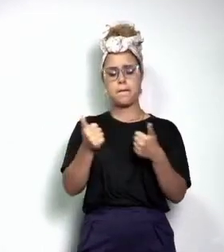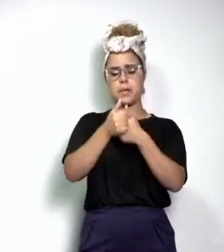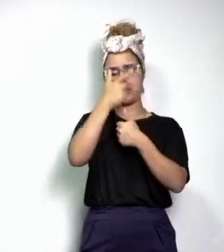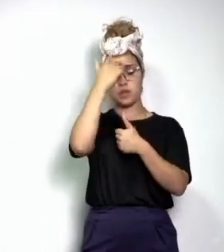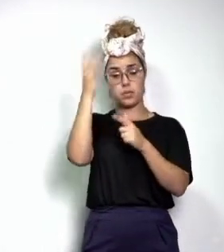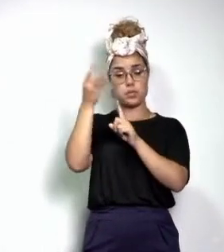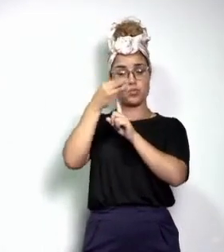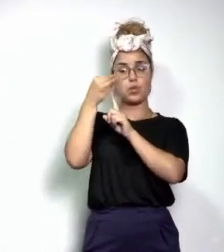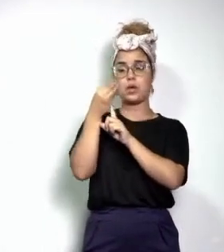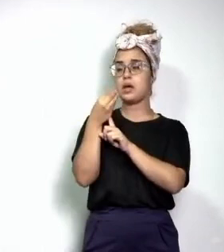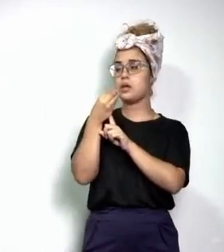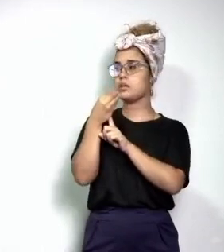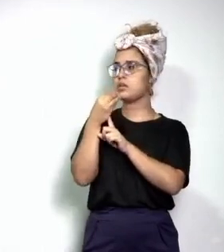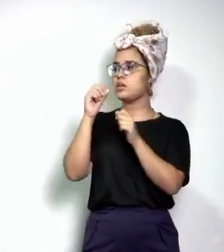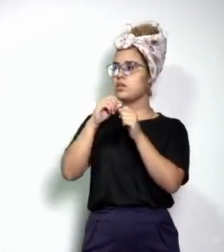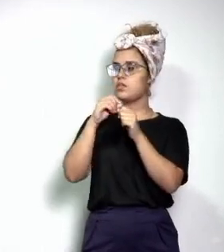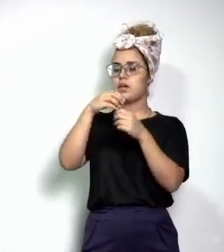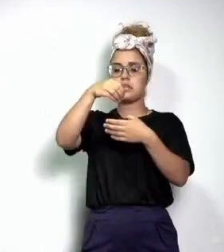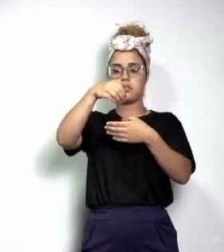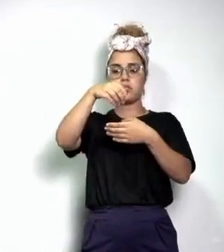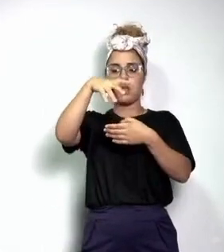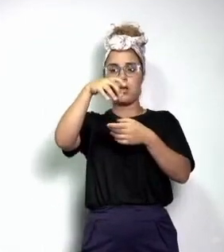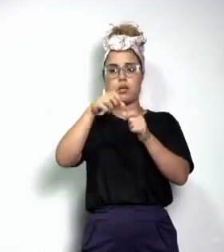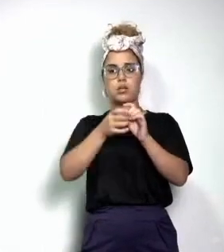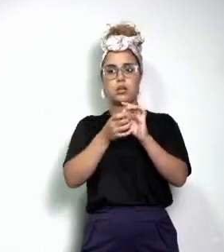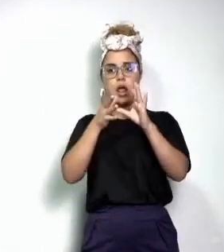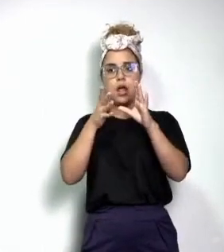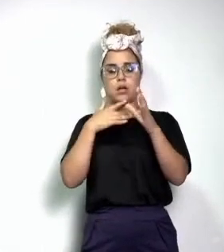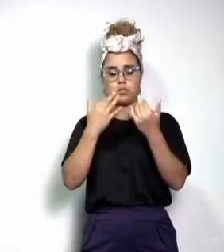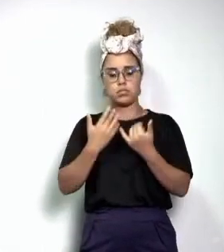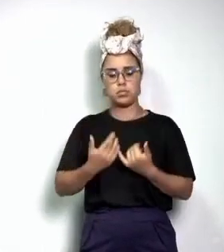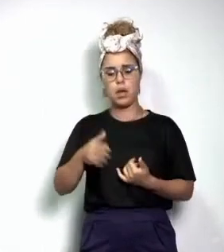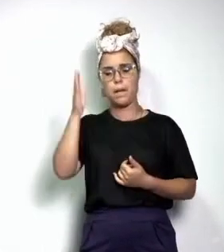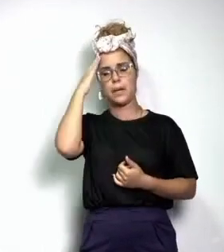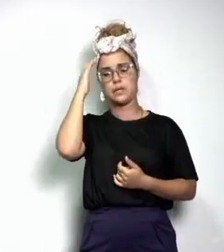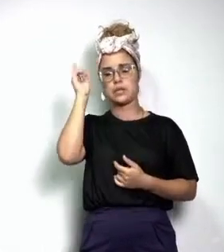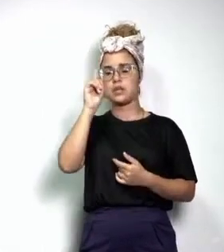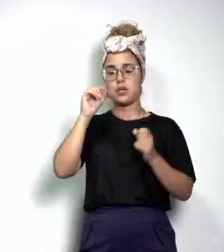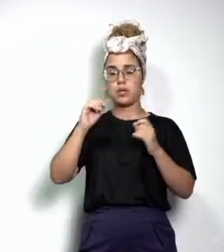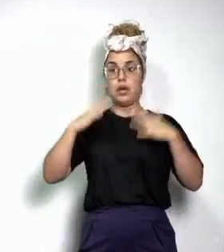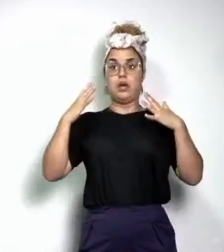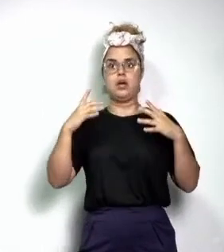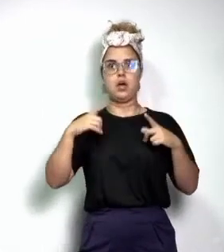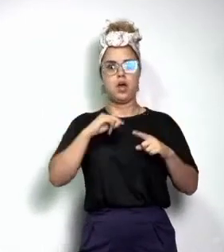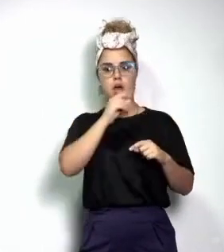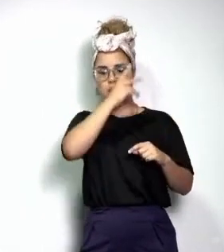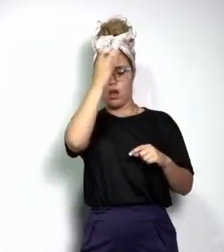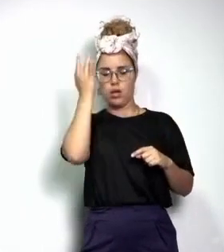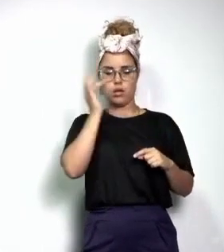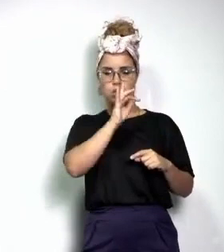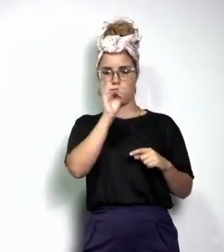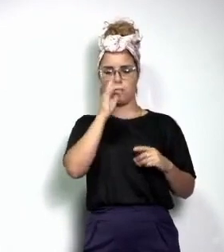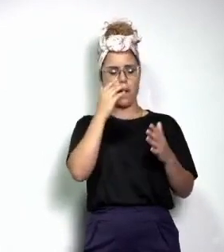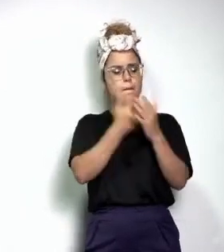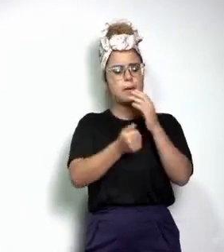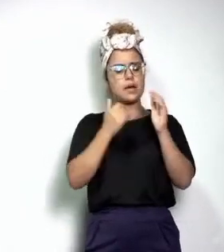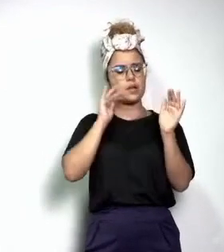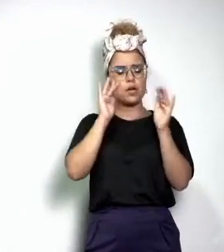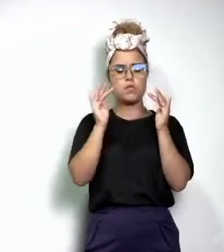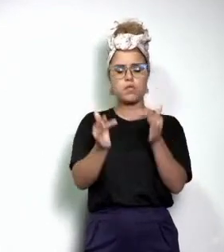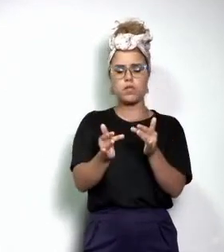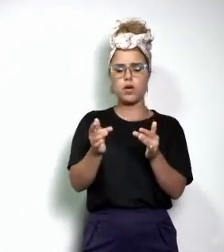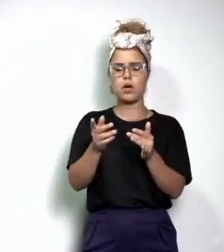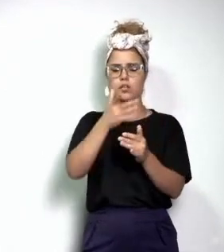a gente faz isso, de soltar um pouquinho mais leve, até para pensar que a gente não quer distrair, não quer perder o foco